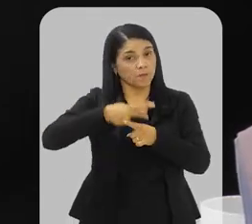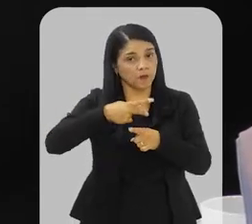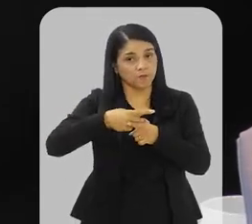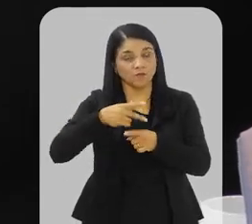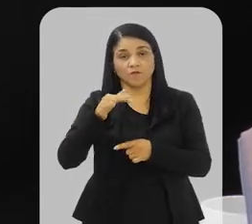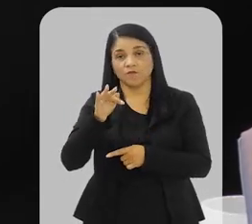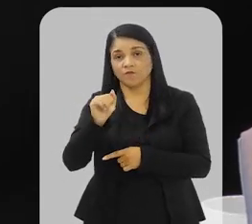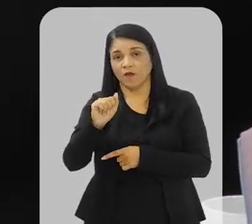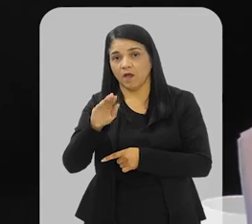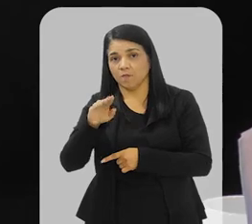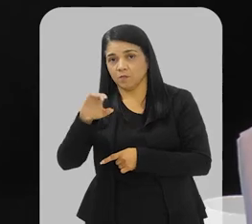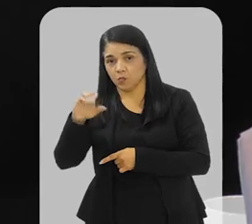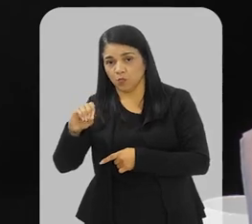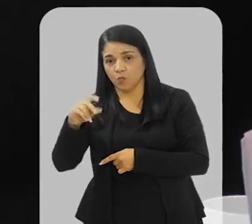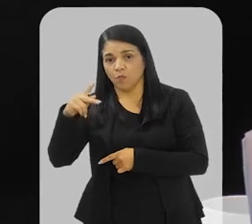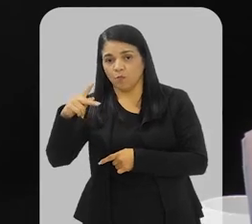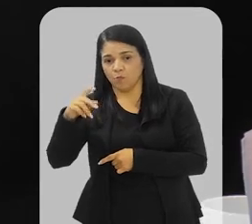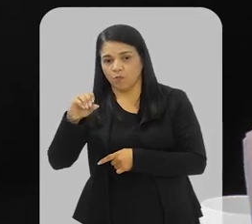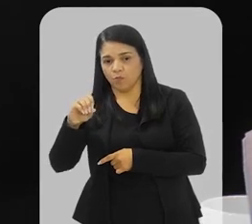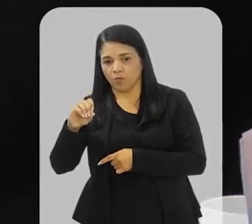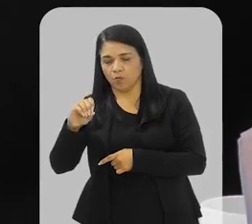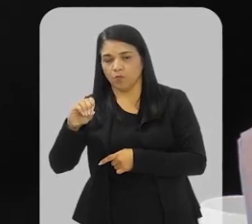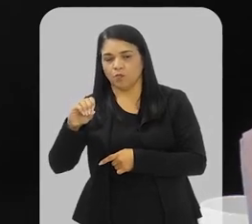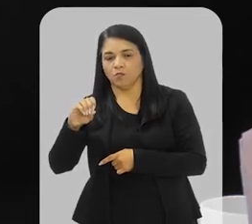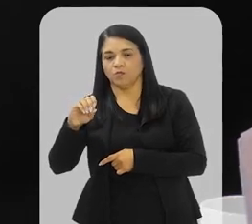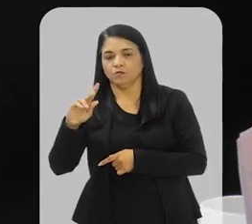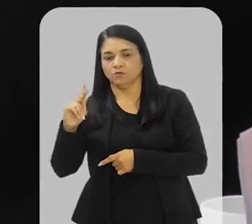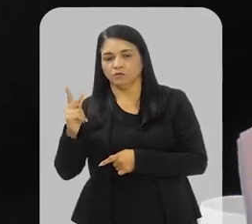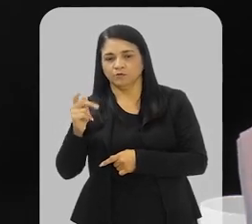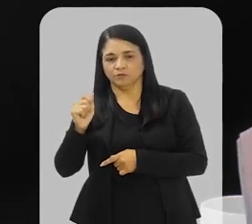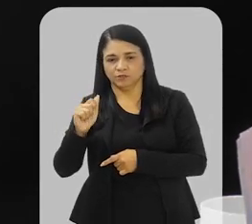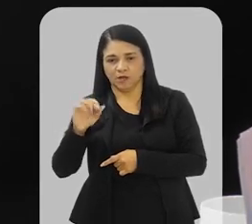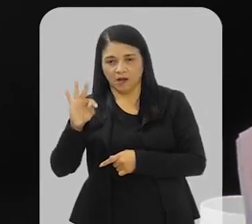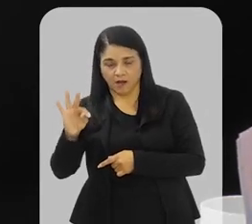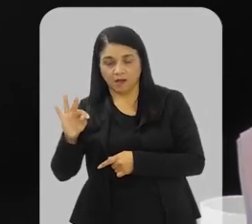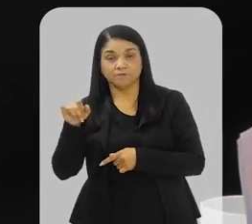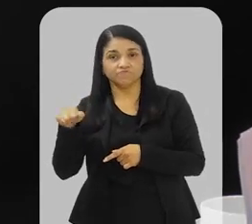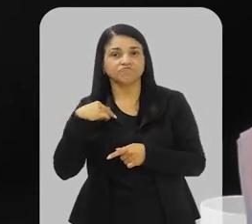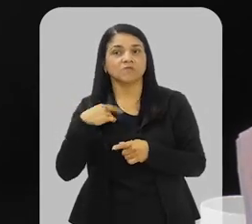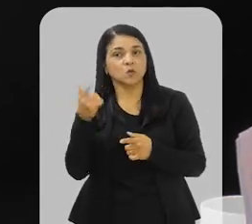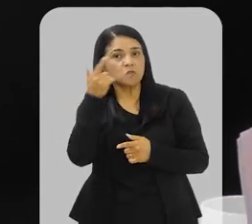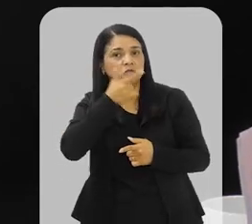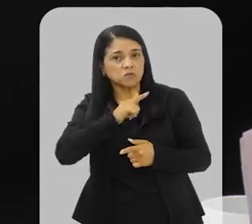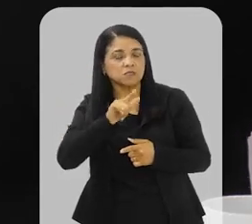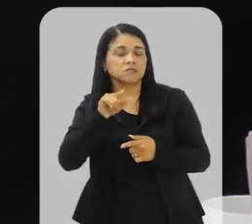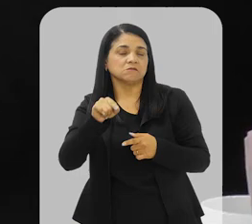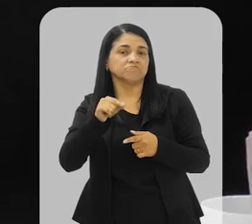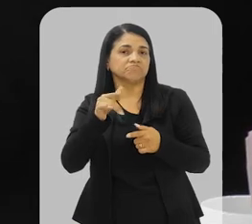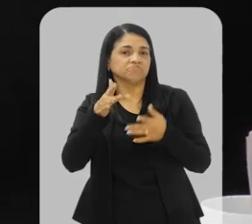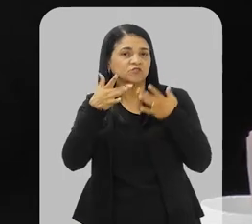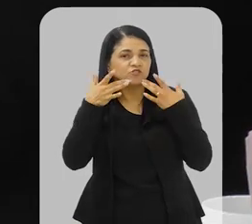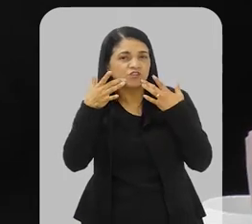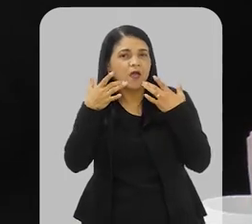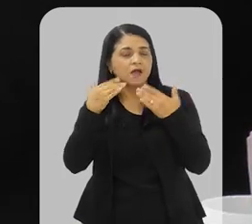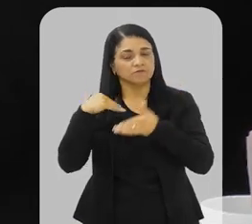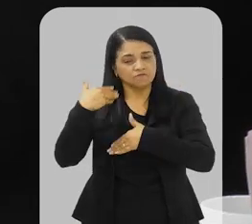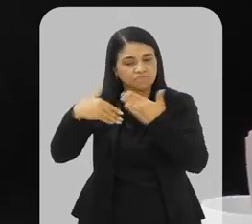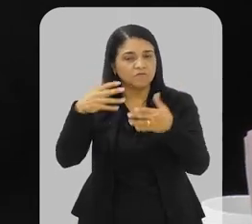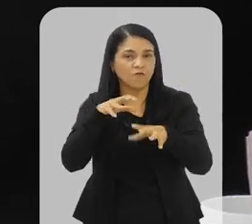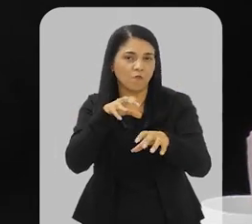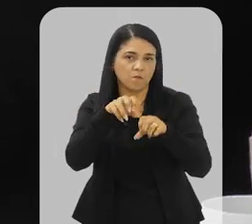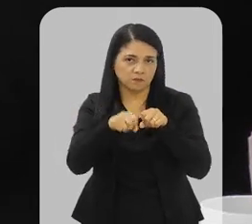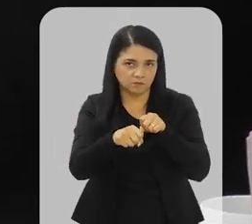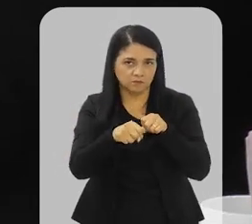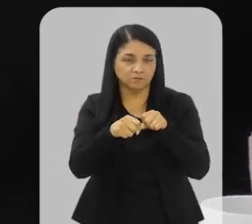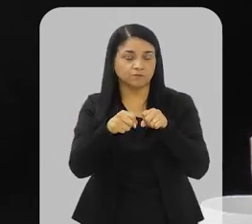eh a minha a minha formação é ar cênicas pela Unirio mas obviamente que palhaçaria fez parte da minha formação